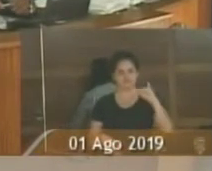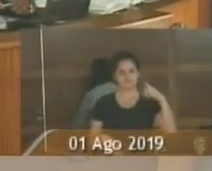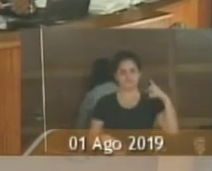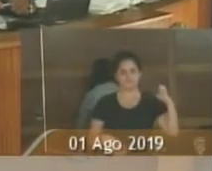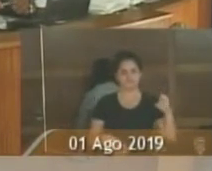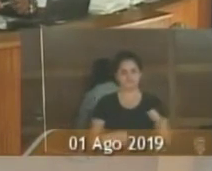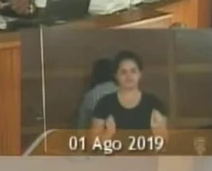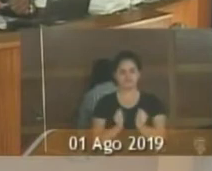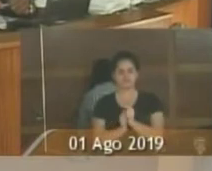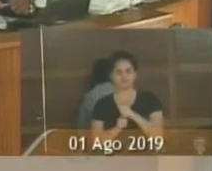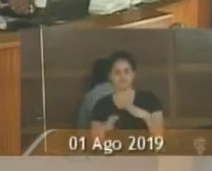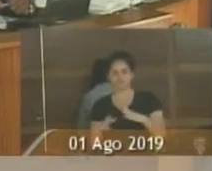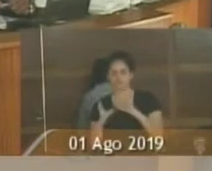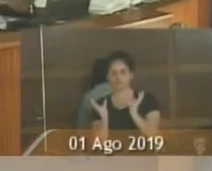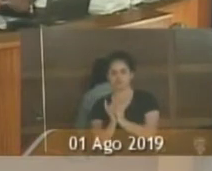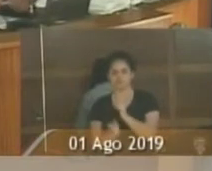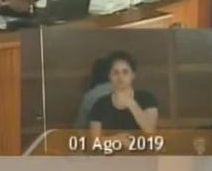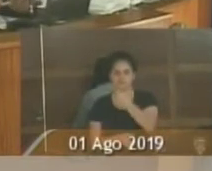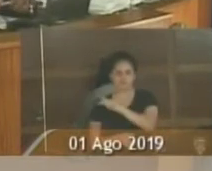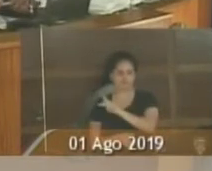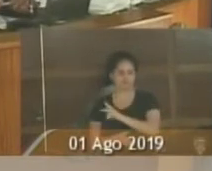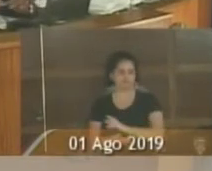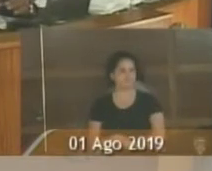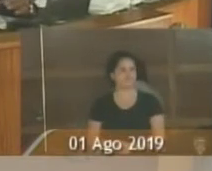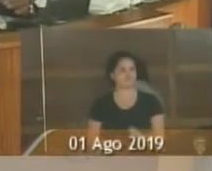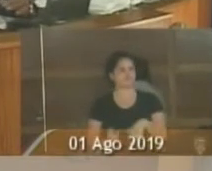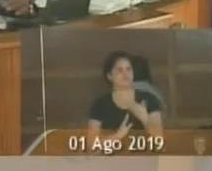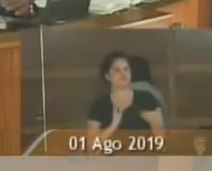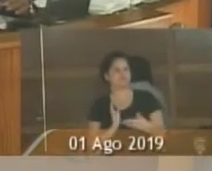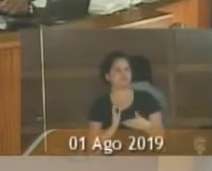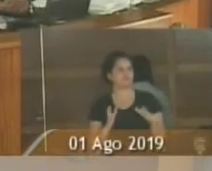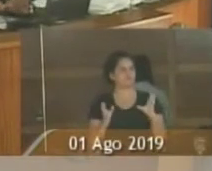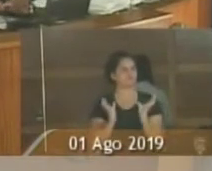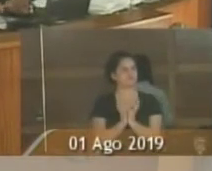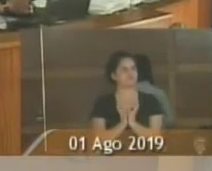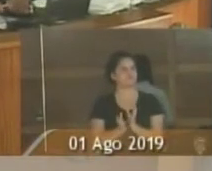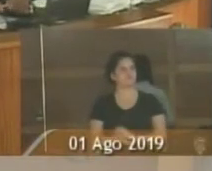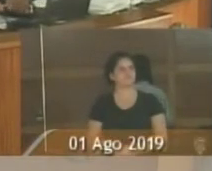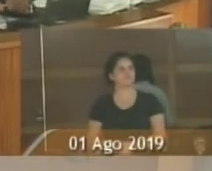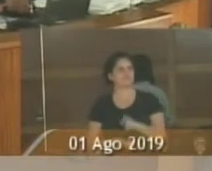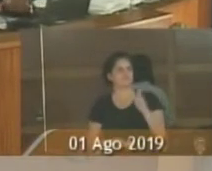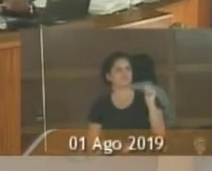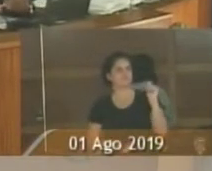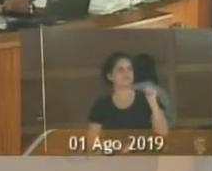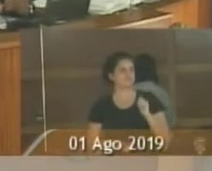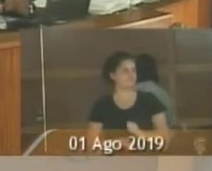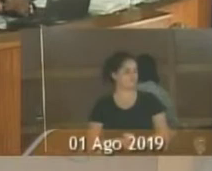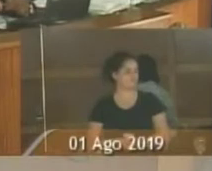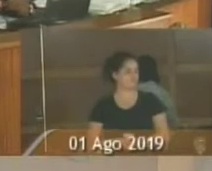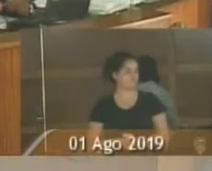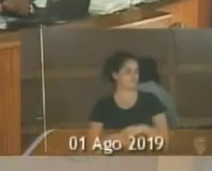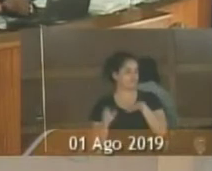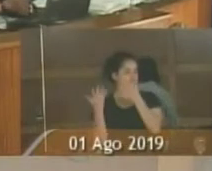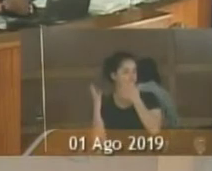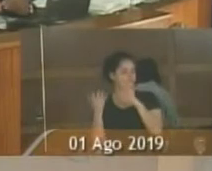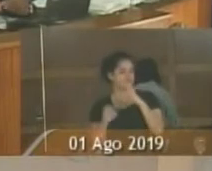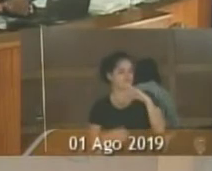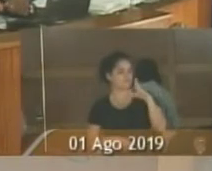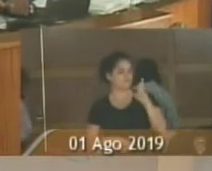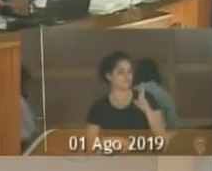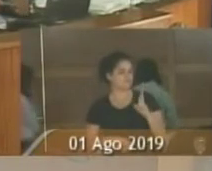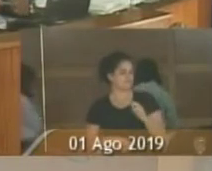né, Gaúcho, Miguelzinho, toda a equipe, as regionais, parabenizar a regional do Camurim e da